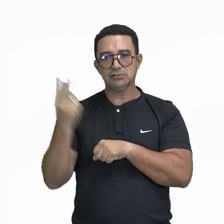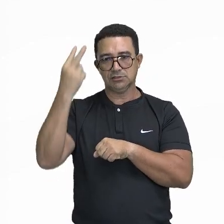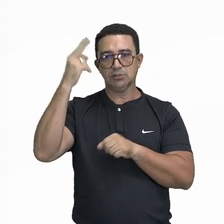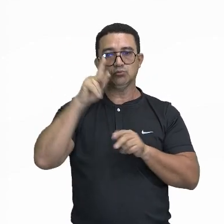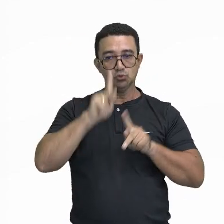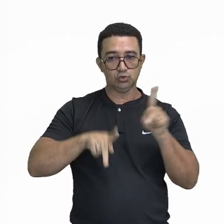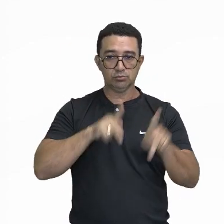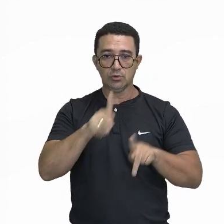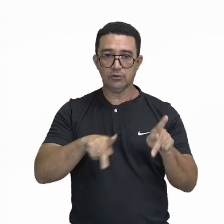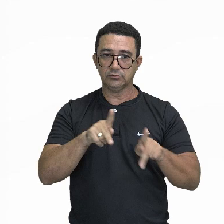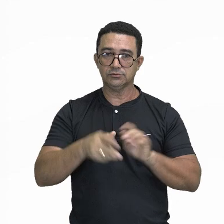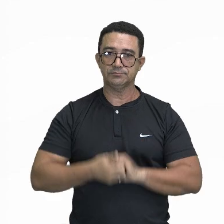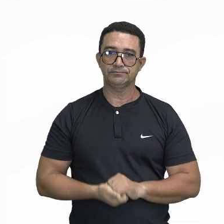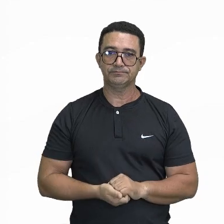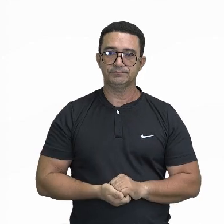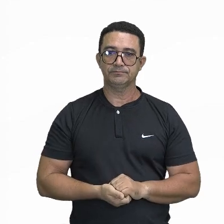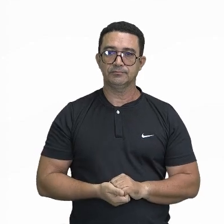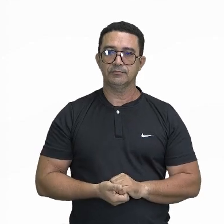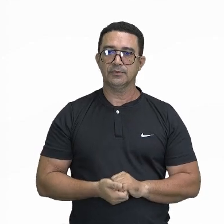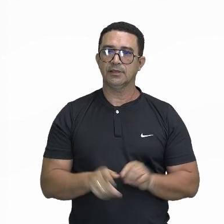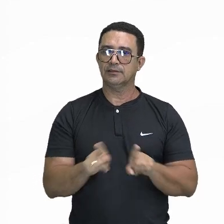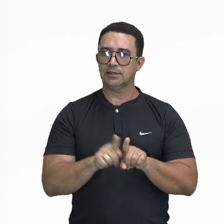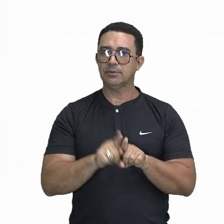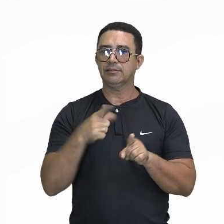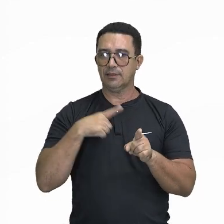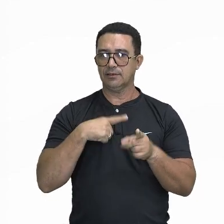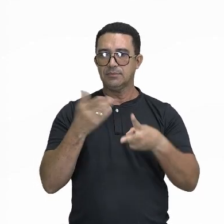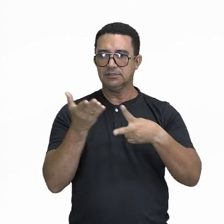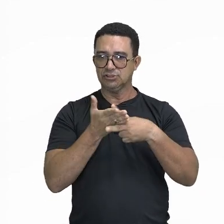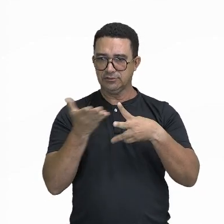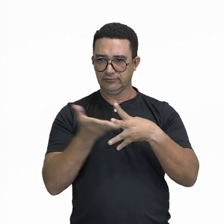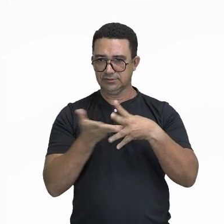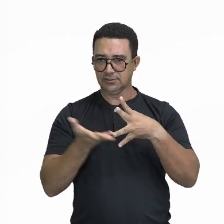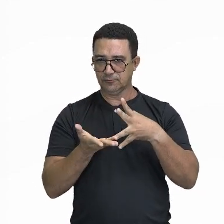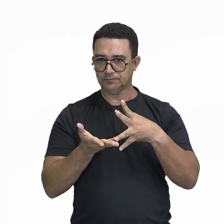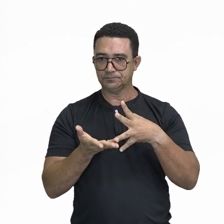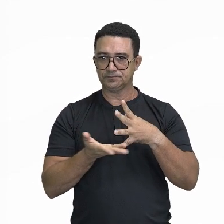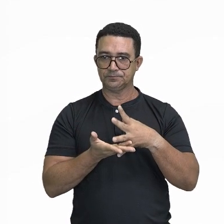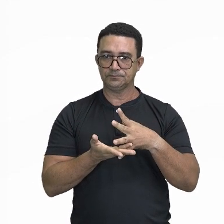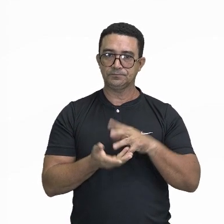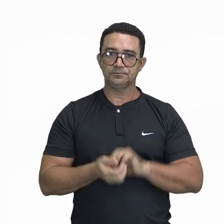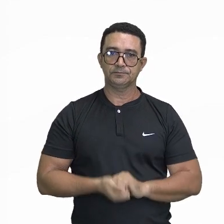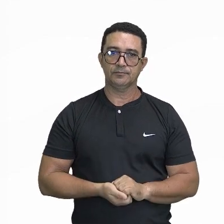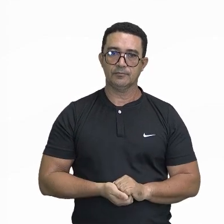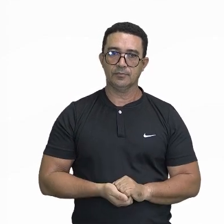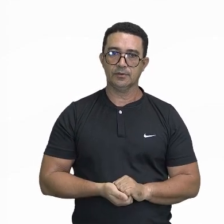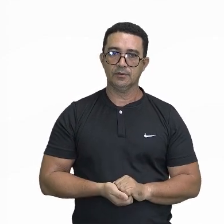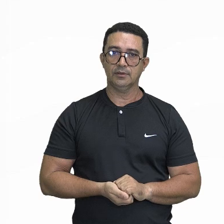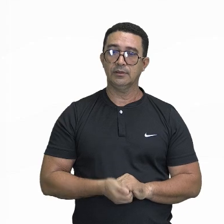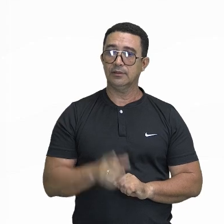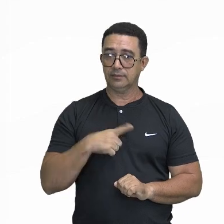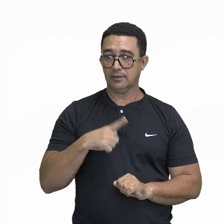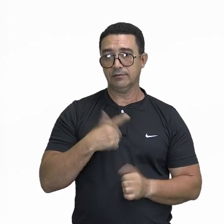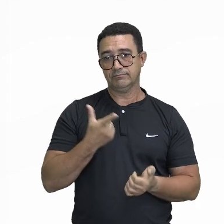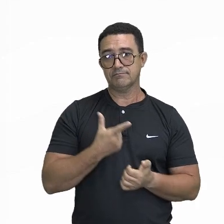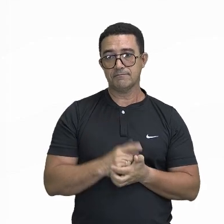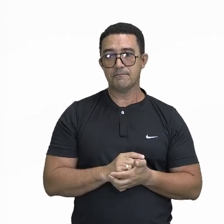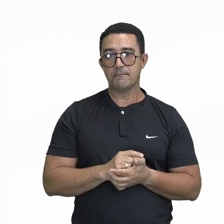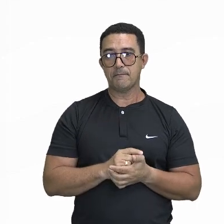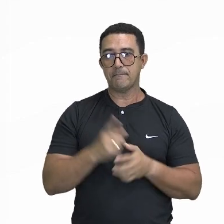Então, aqui também teremos uma subdivisão. Vejamos, os bens